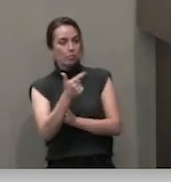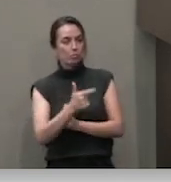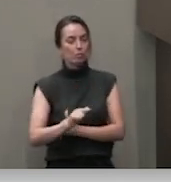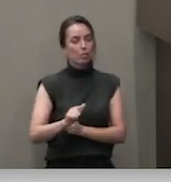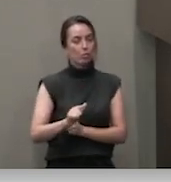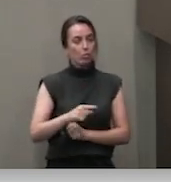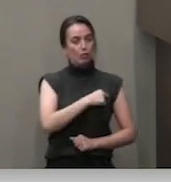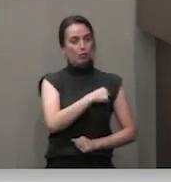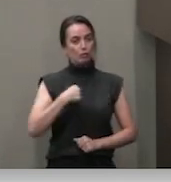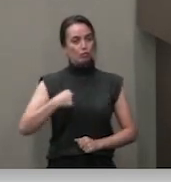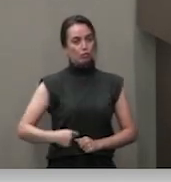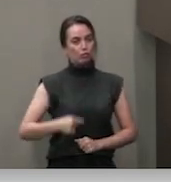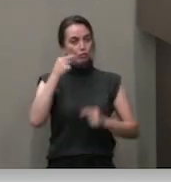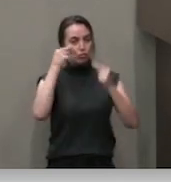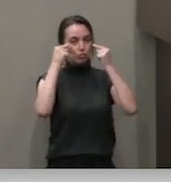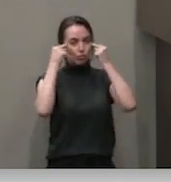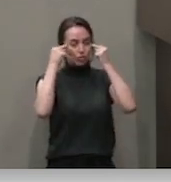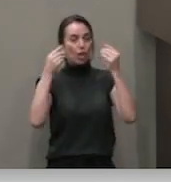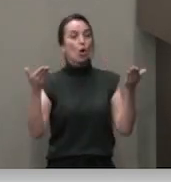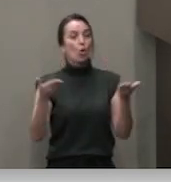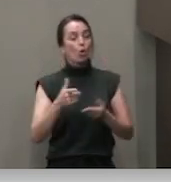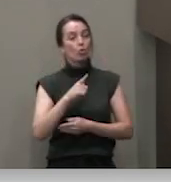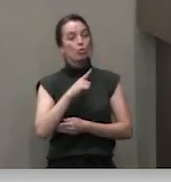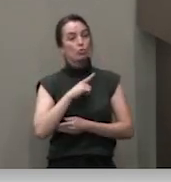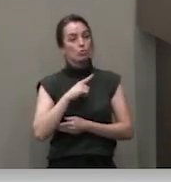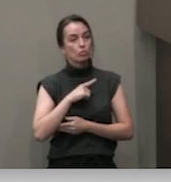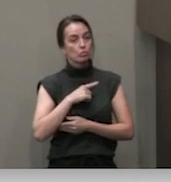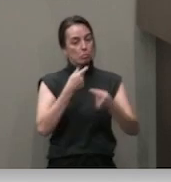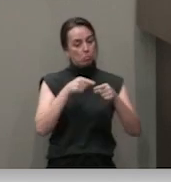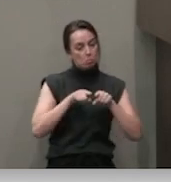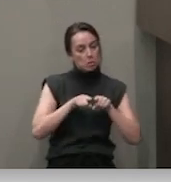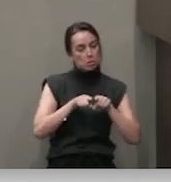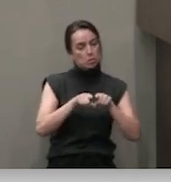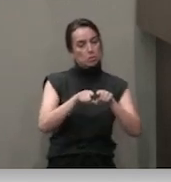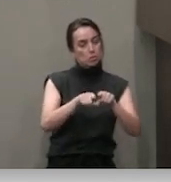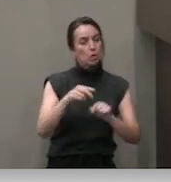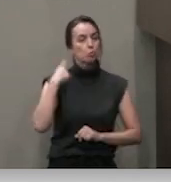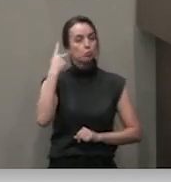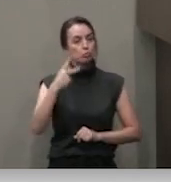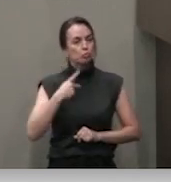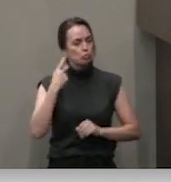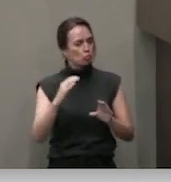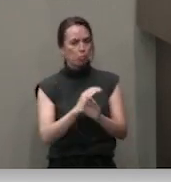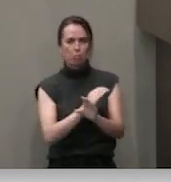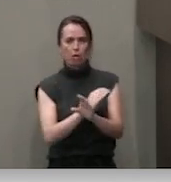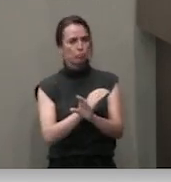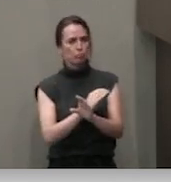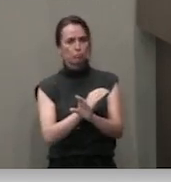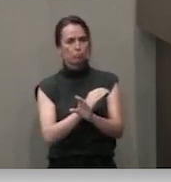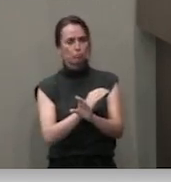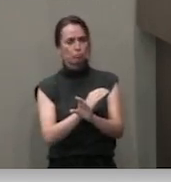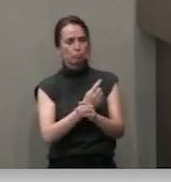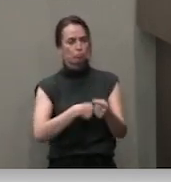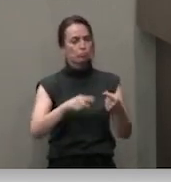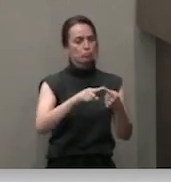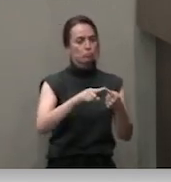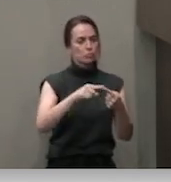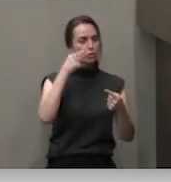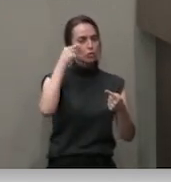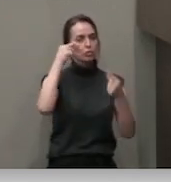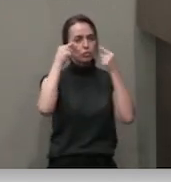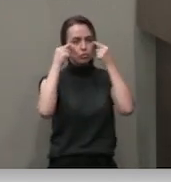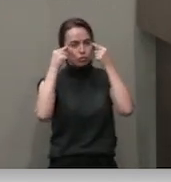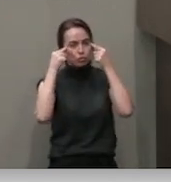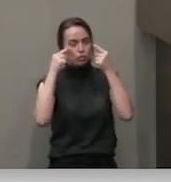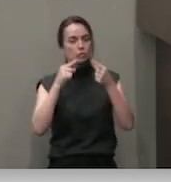Hoje existe um alinhamento político Total não só com a China China